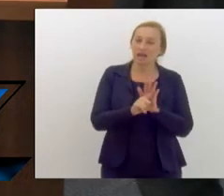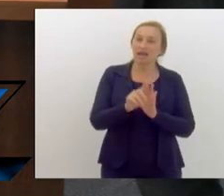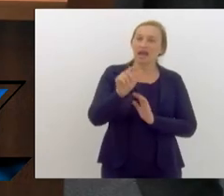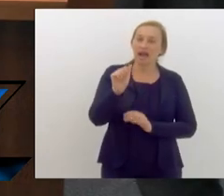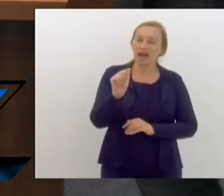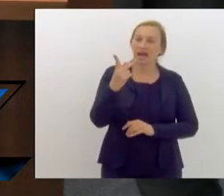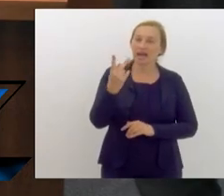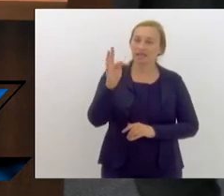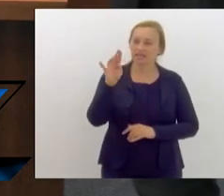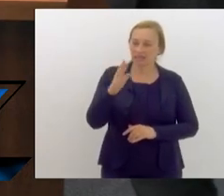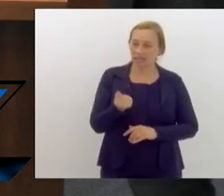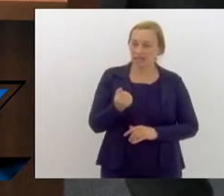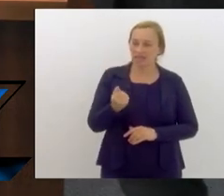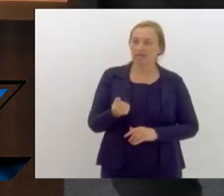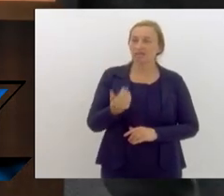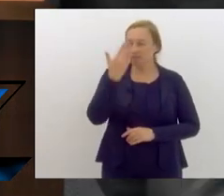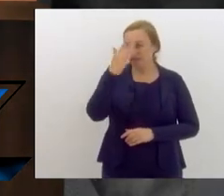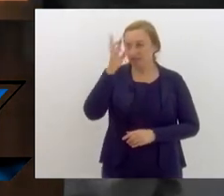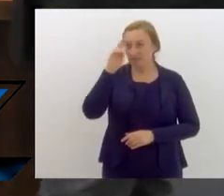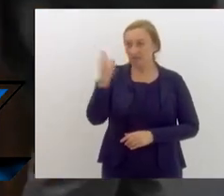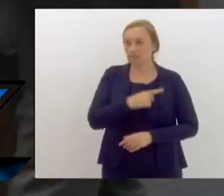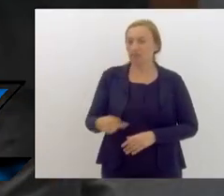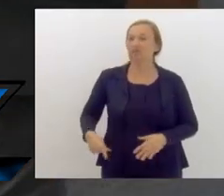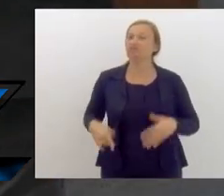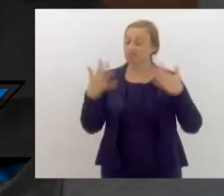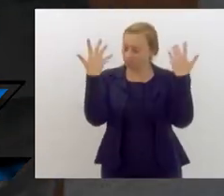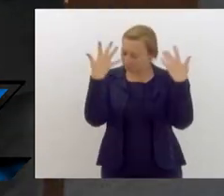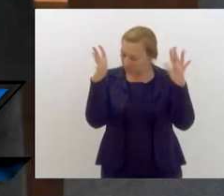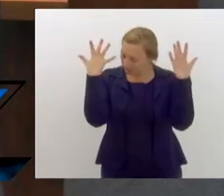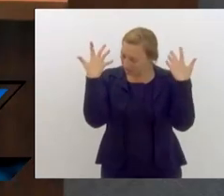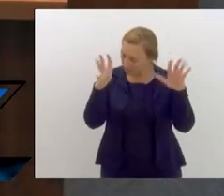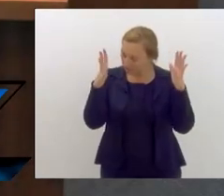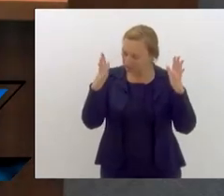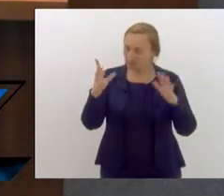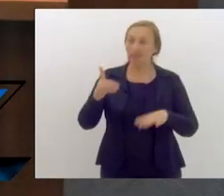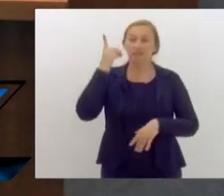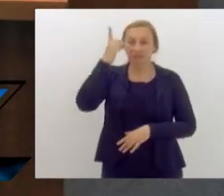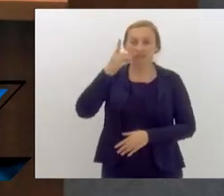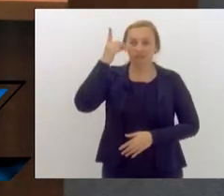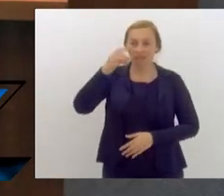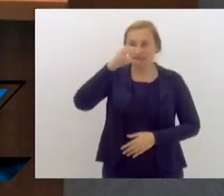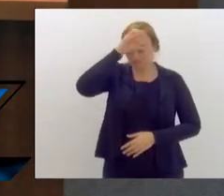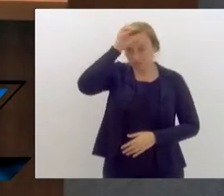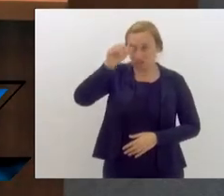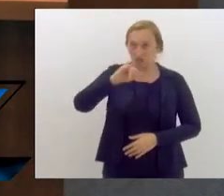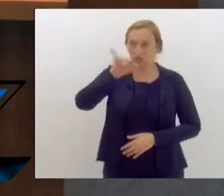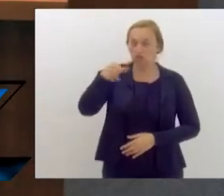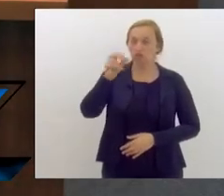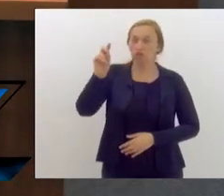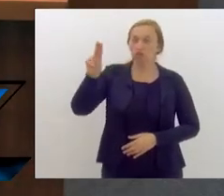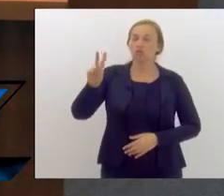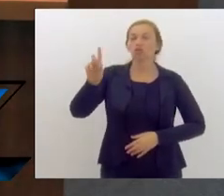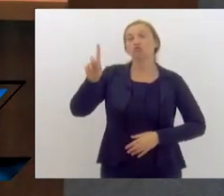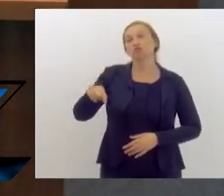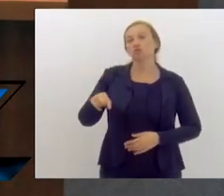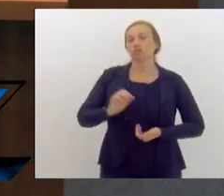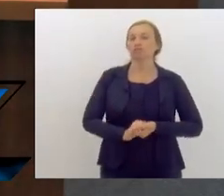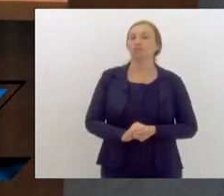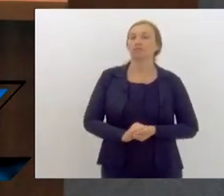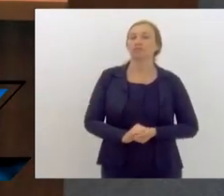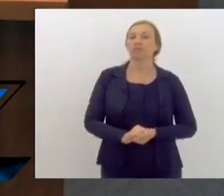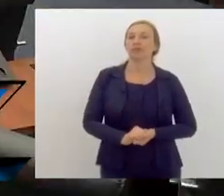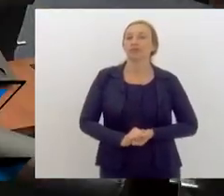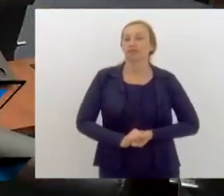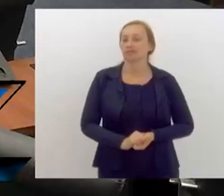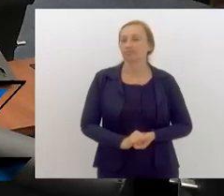Ágata Félix muito obrigada senhor presidente parabéns a deputada tia Ju e ao Senhor Rodrigo é